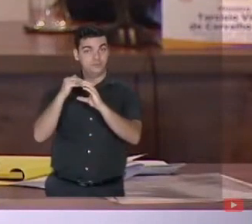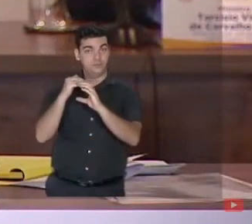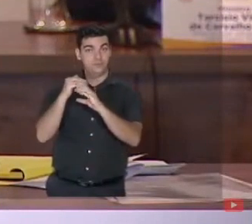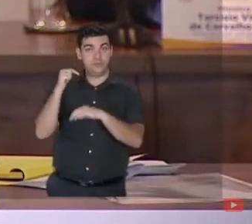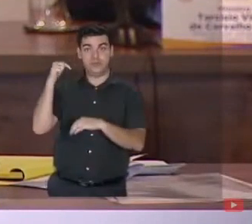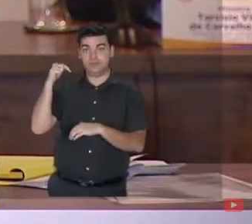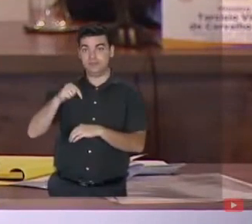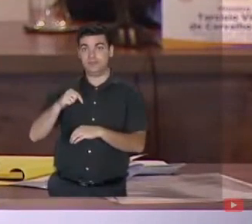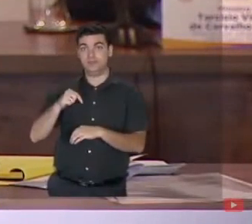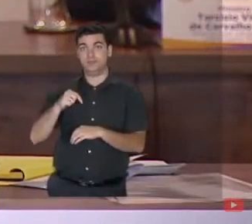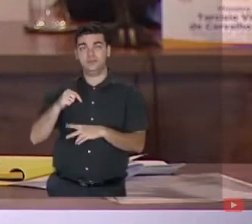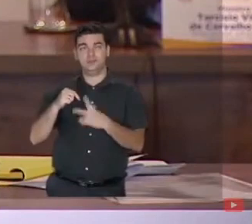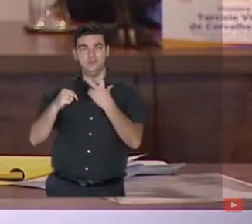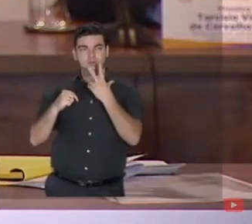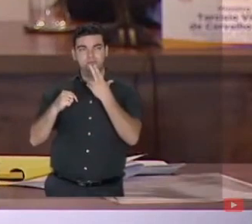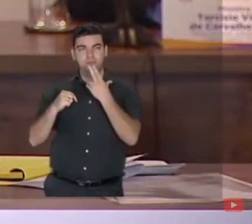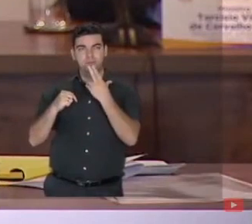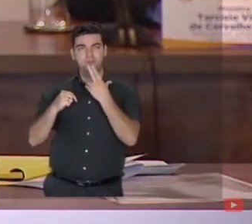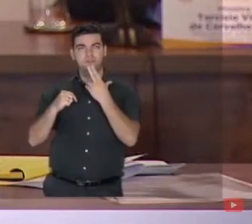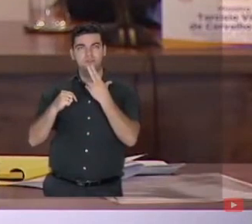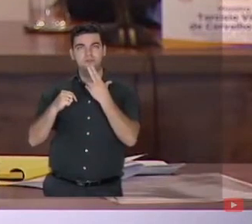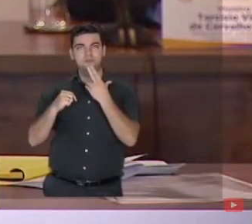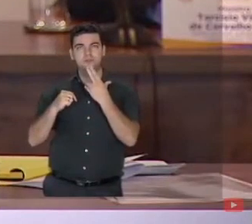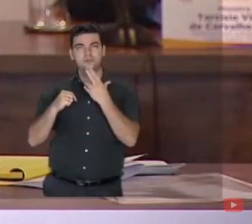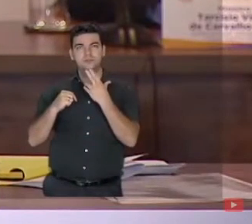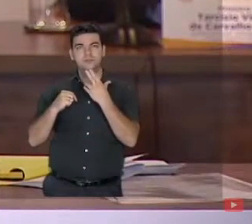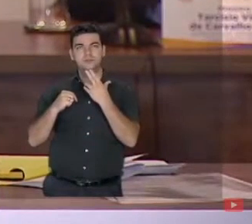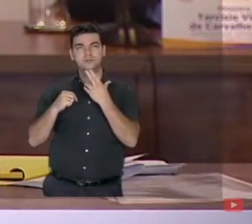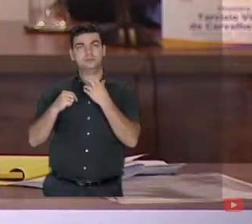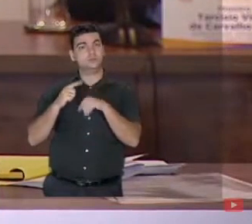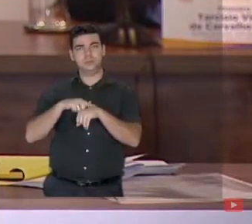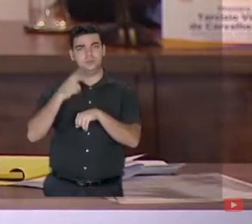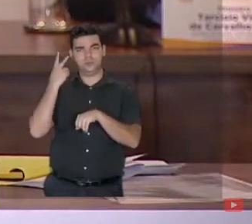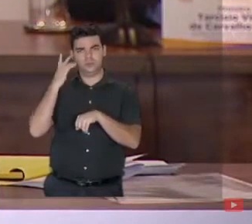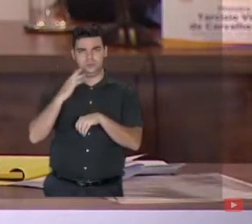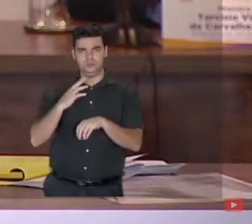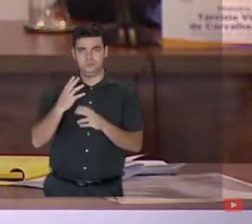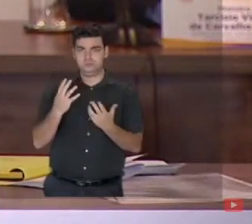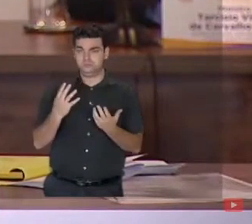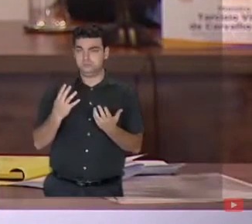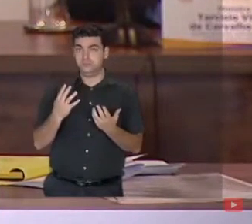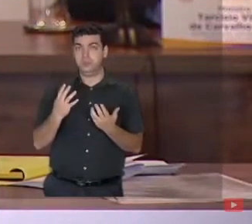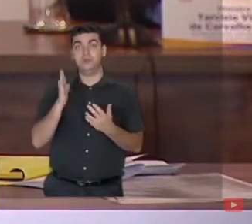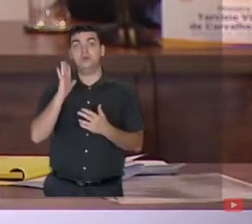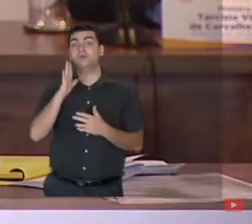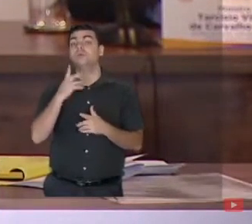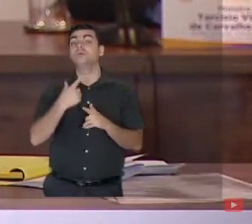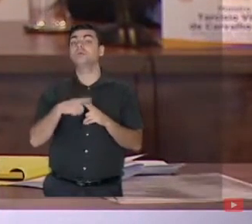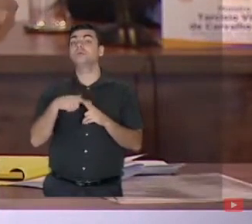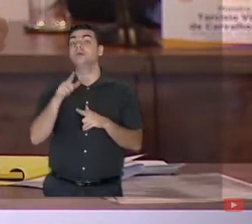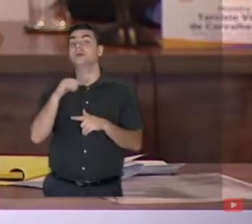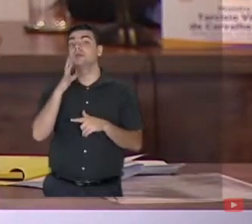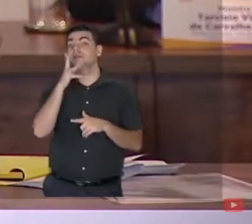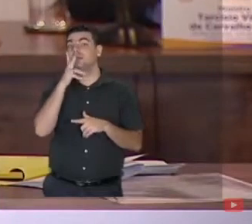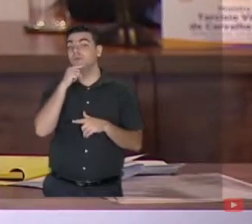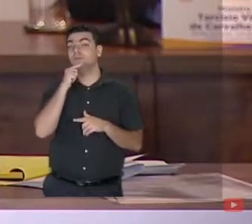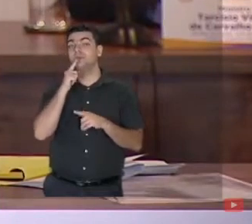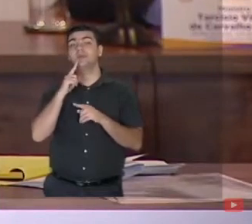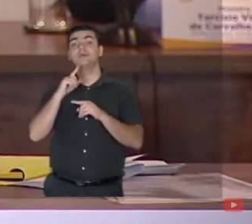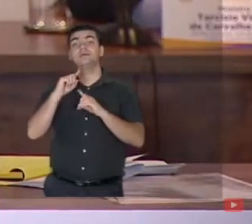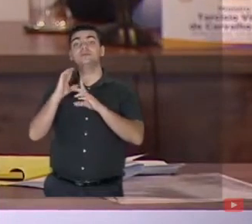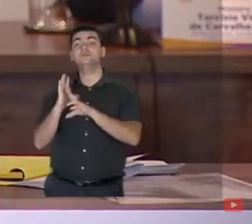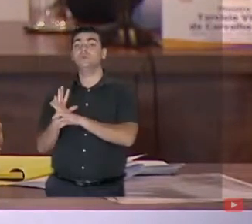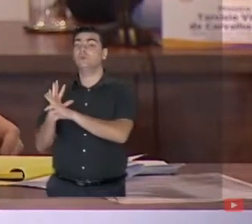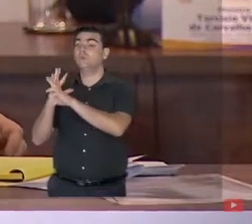Tribunal Regional Eleitoral regularmente, a tempo e a hora. Os problemas foram de lentidão de